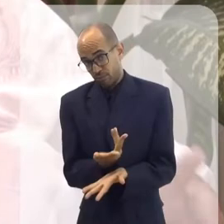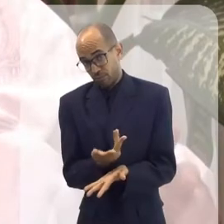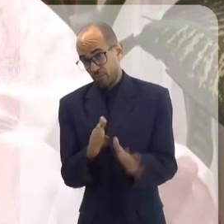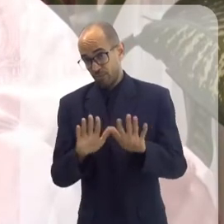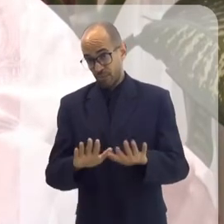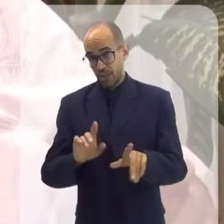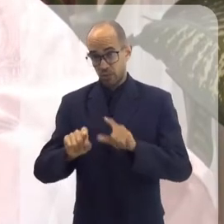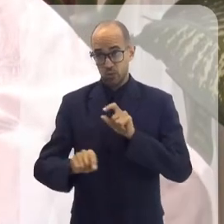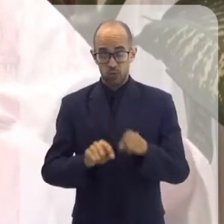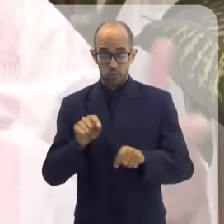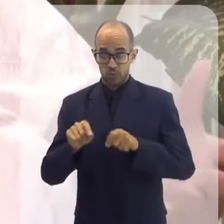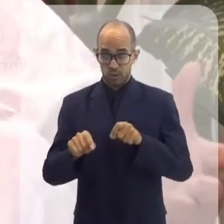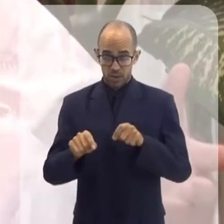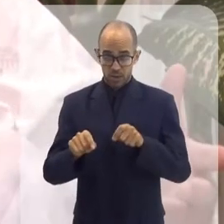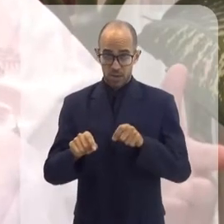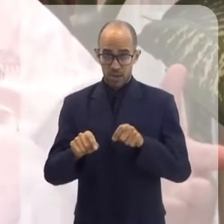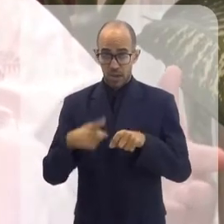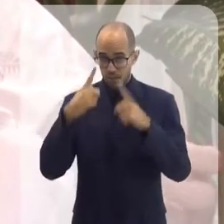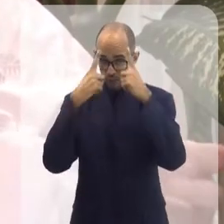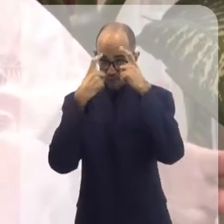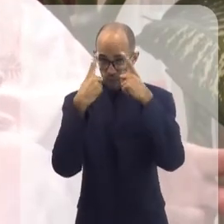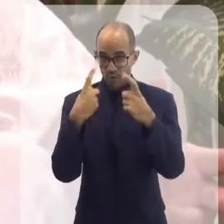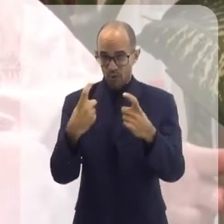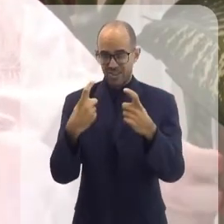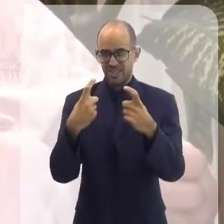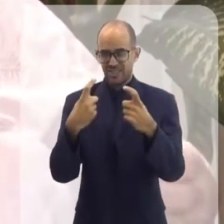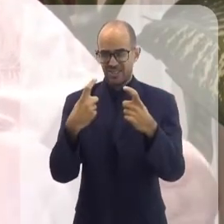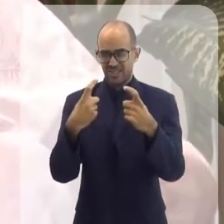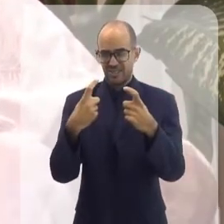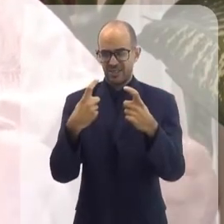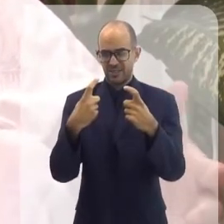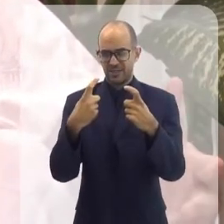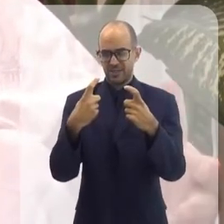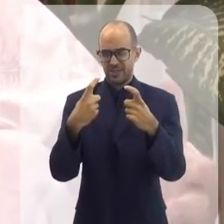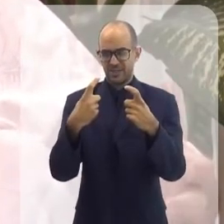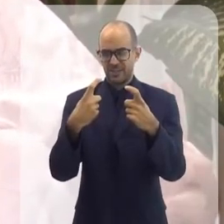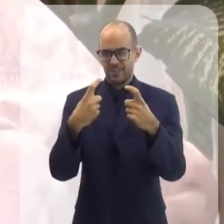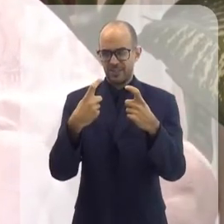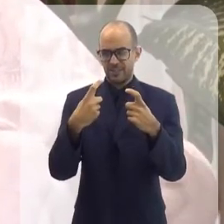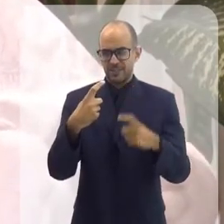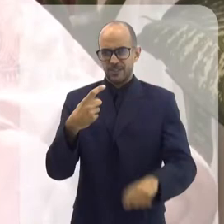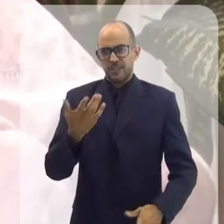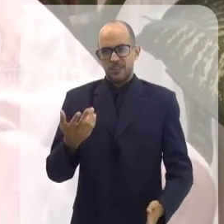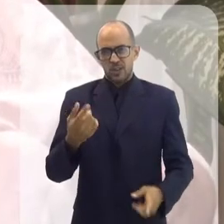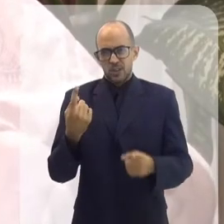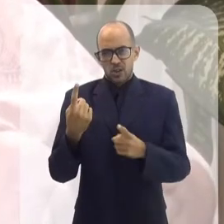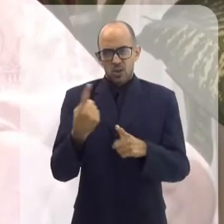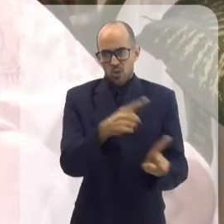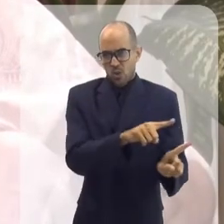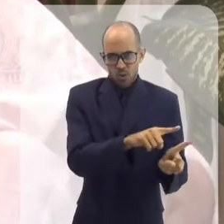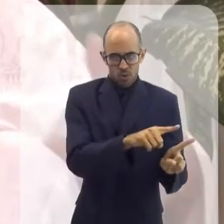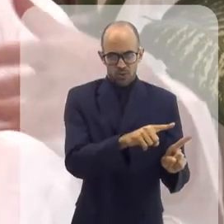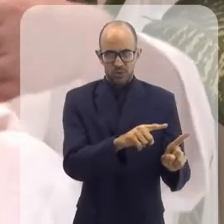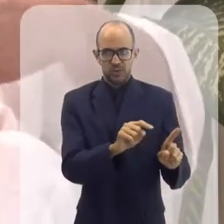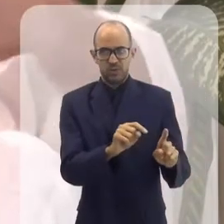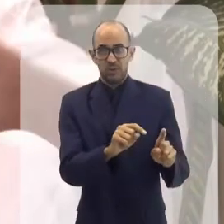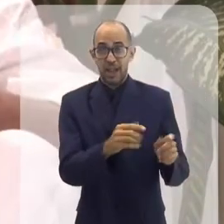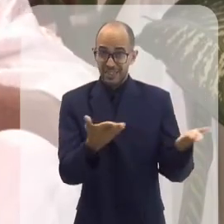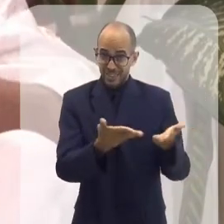mas o contorno a violência agressividade a hostilidade